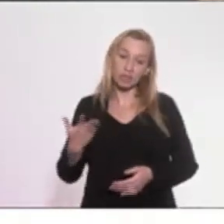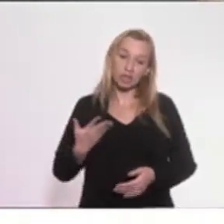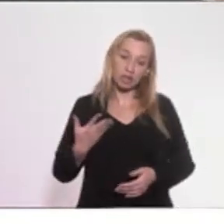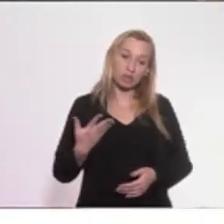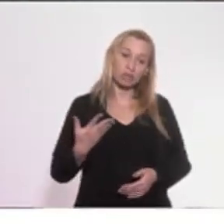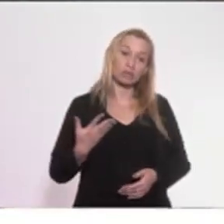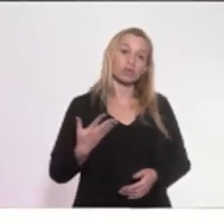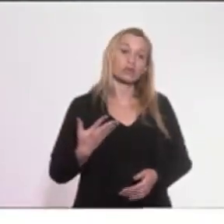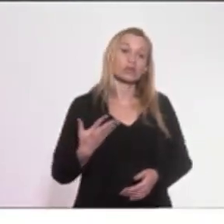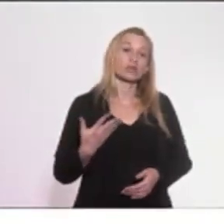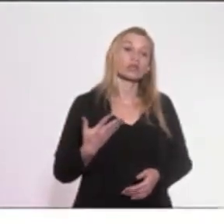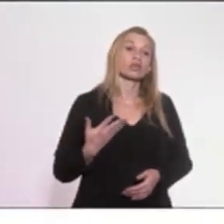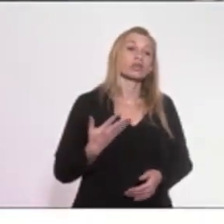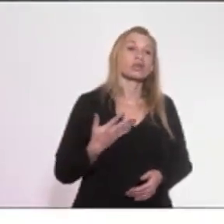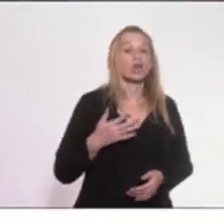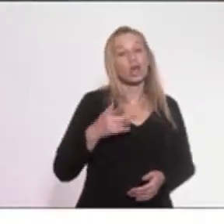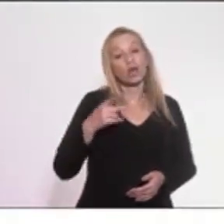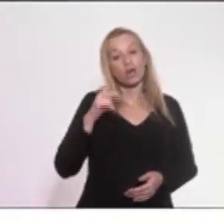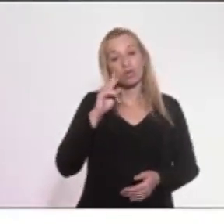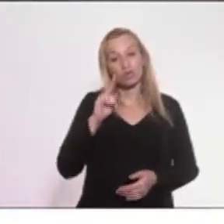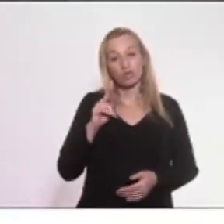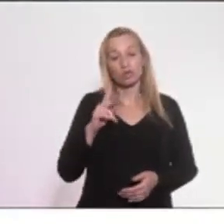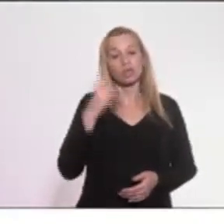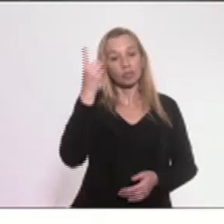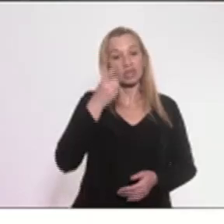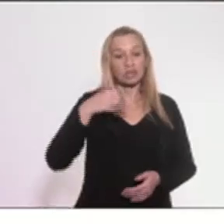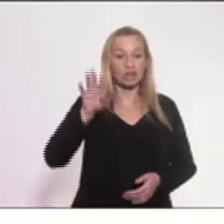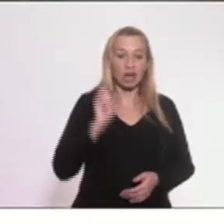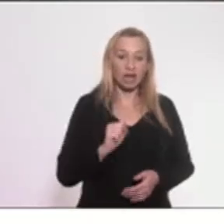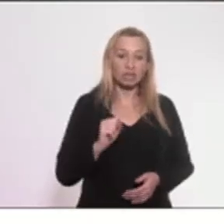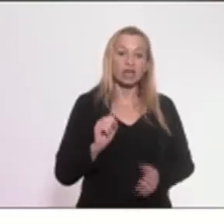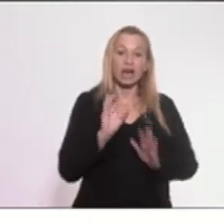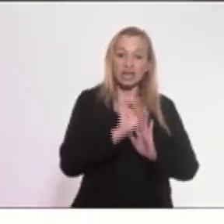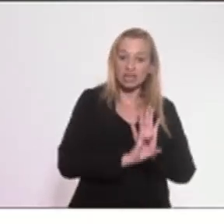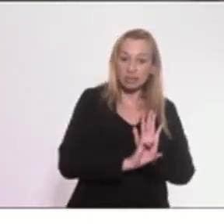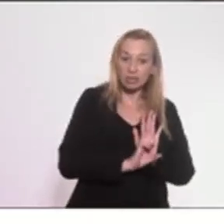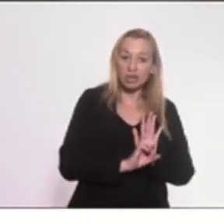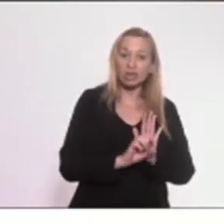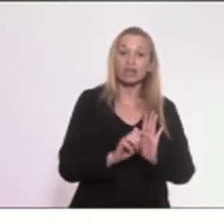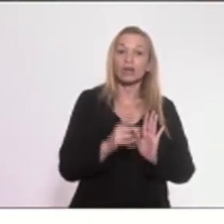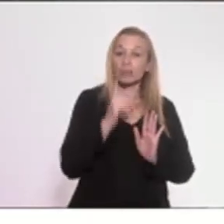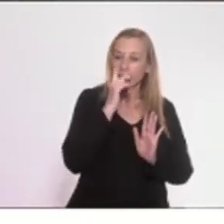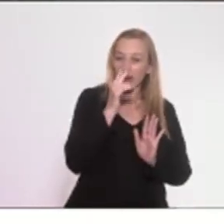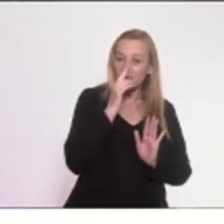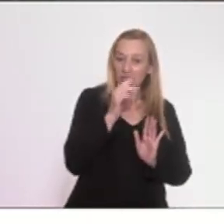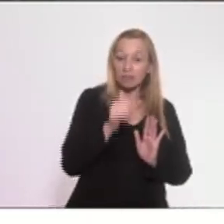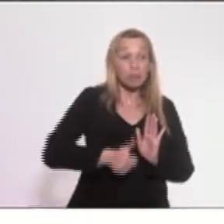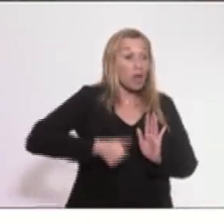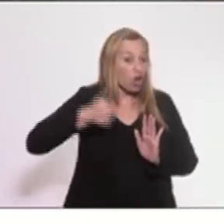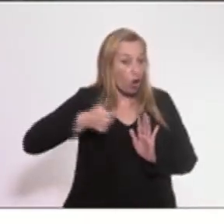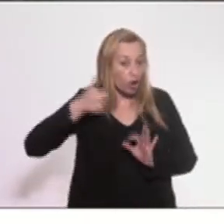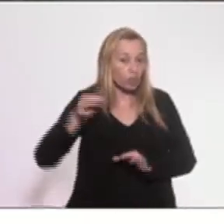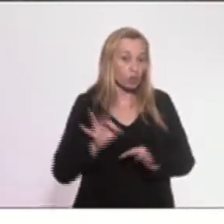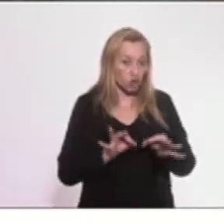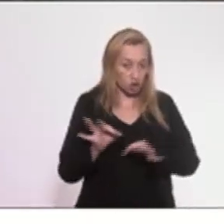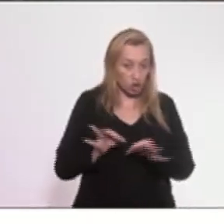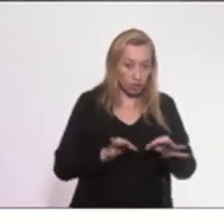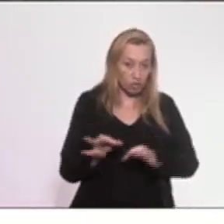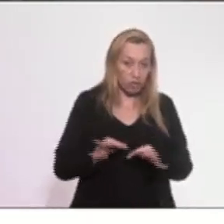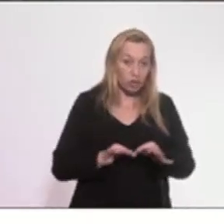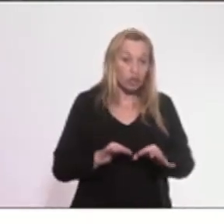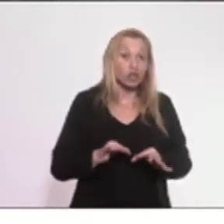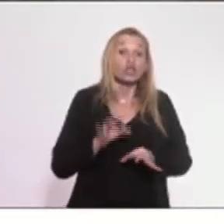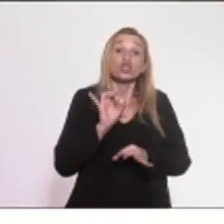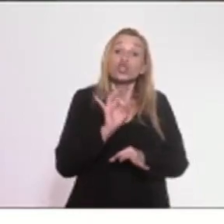de meritoso, e eu ouvi agora o deputado Carlos Augusto, as emendas, pelo que me parecem, aprimoram o projeto.